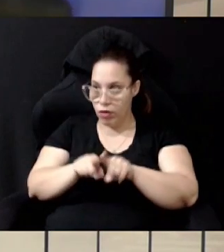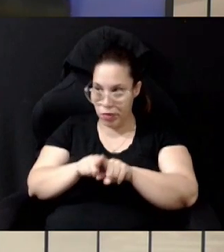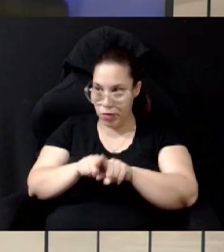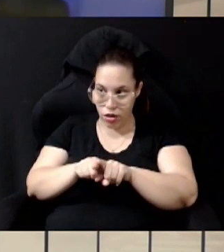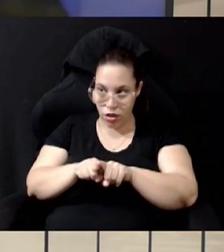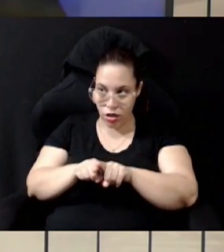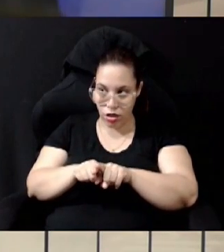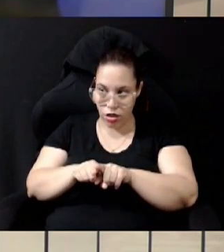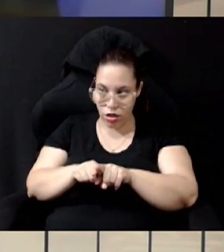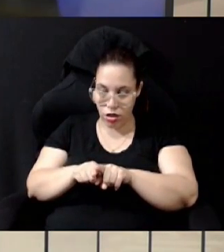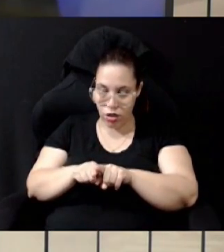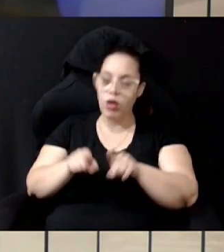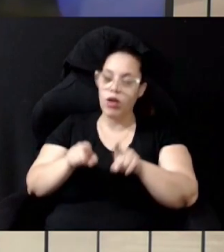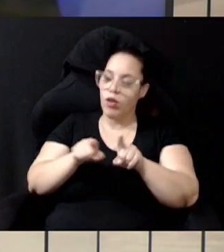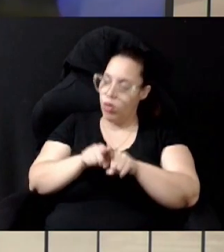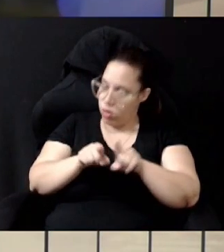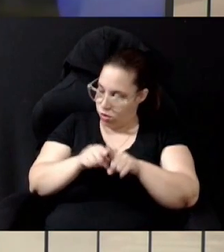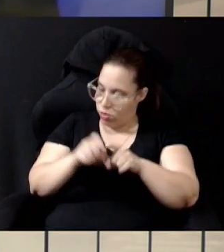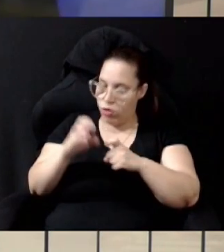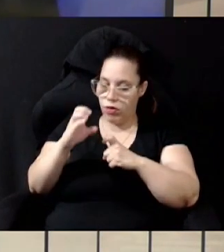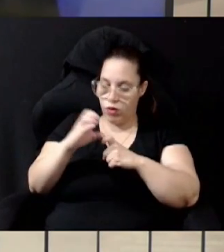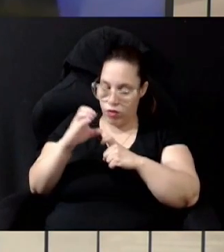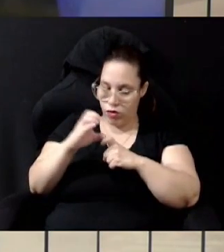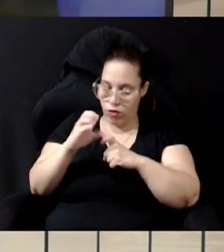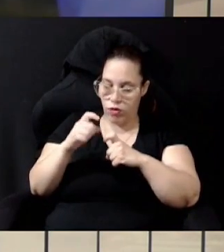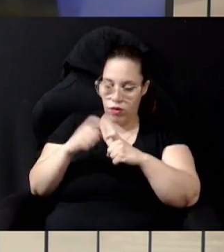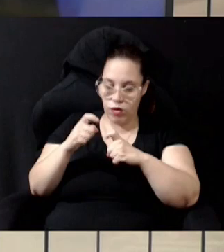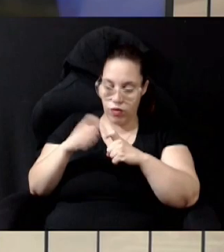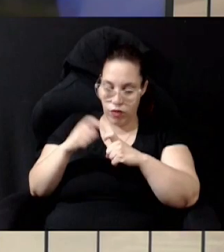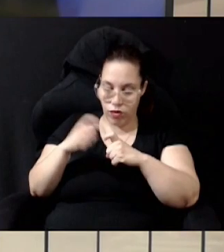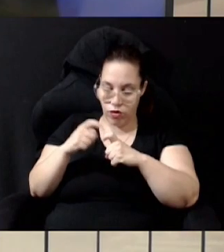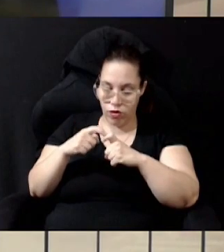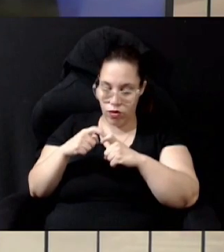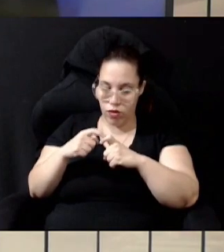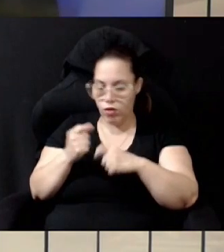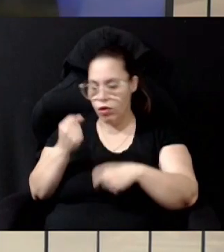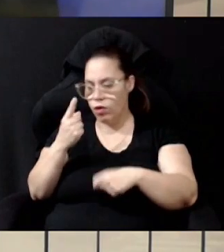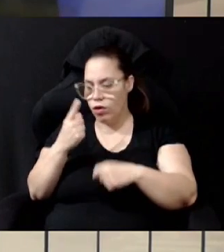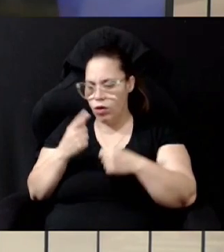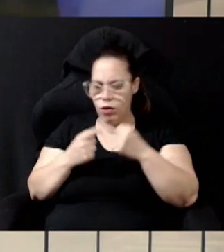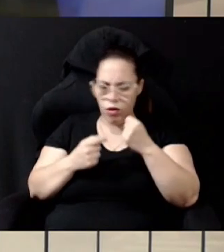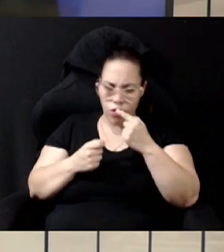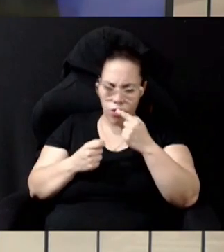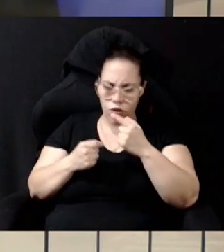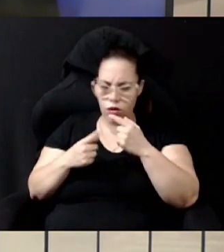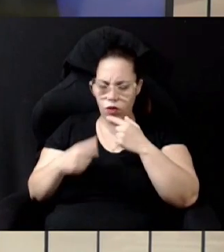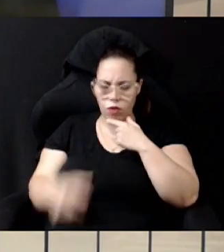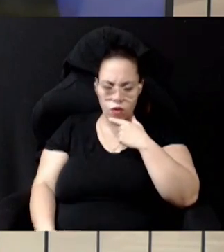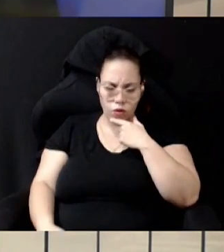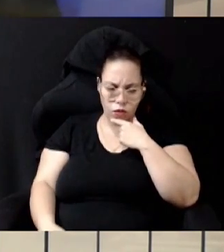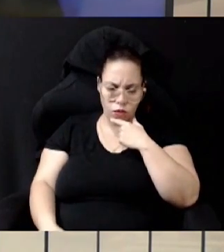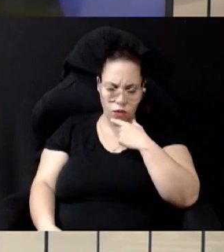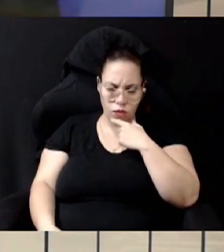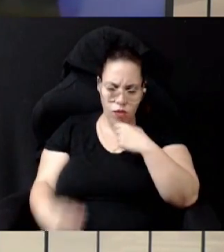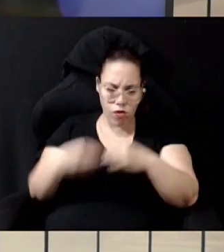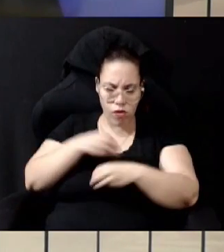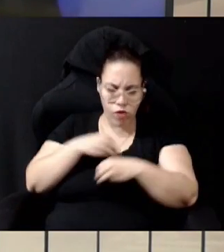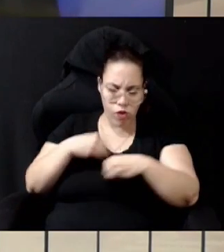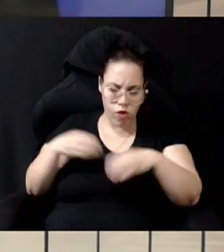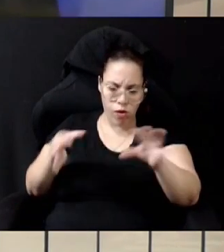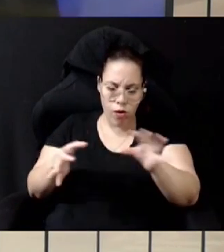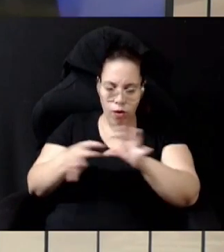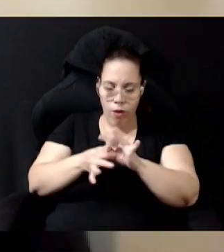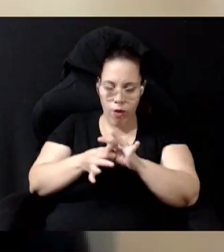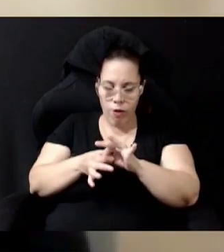Também é clínico. Existem alguns exames complementares que são meio que compartilhados